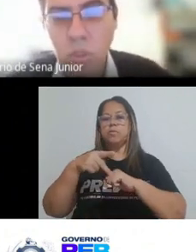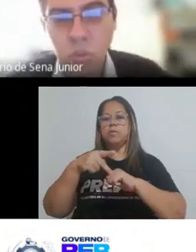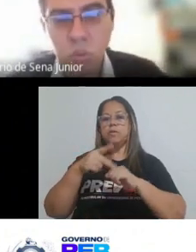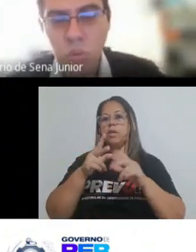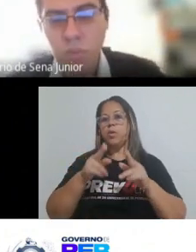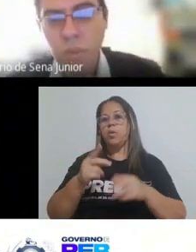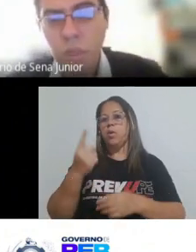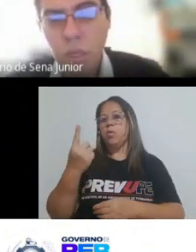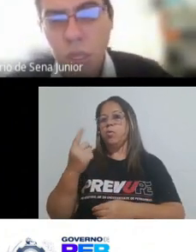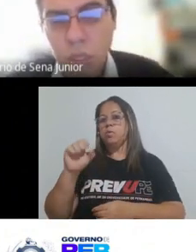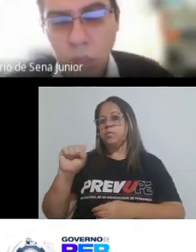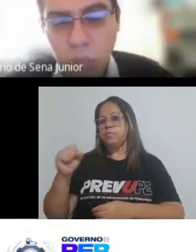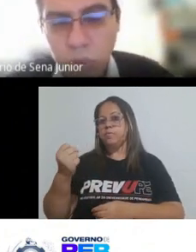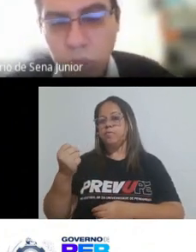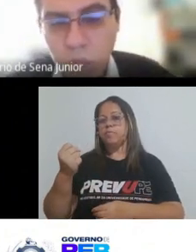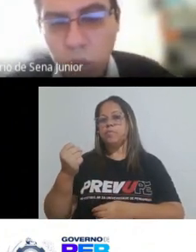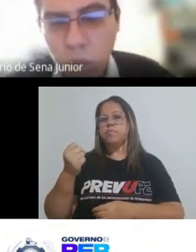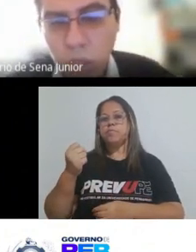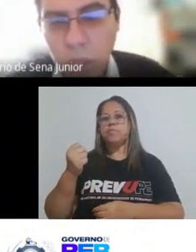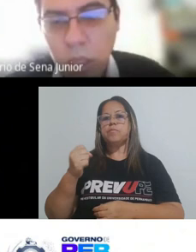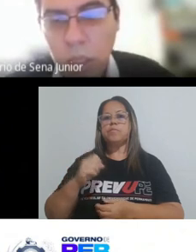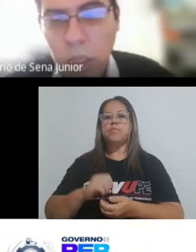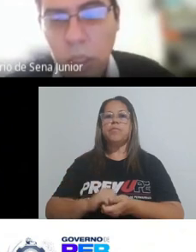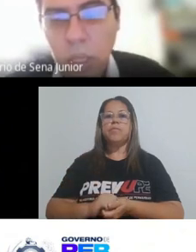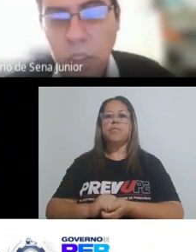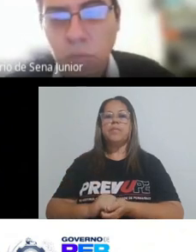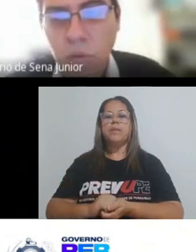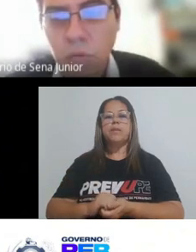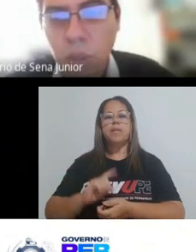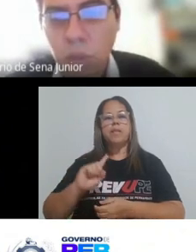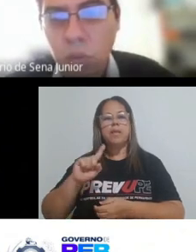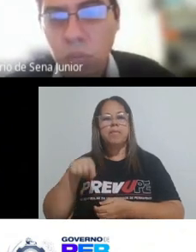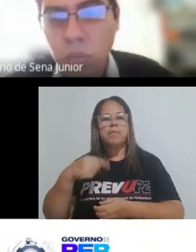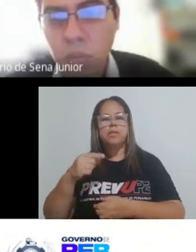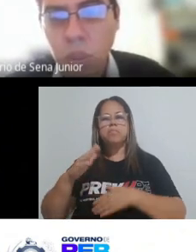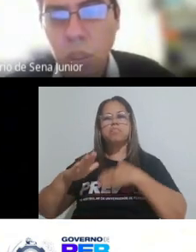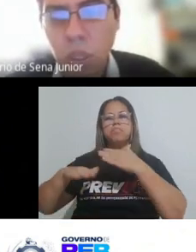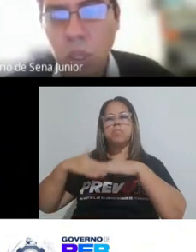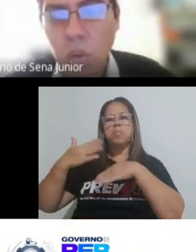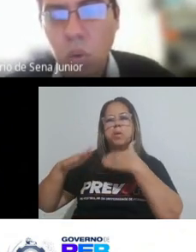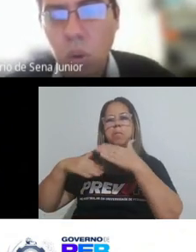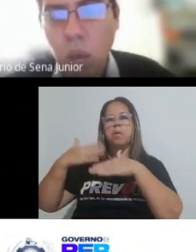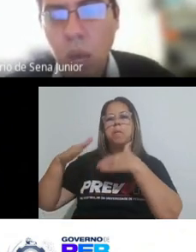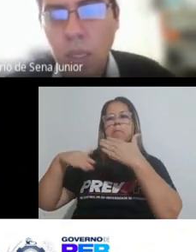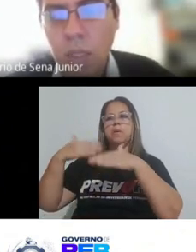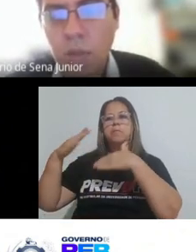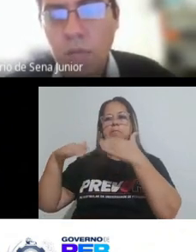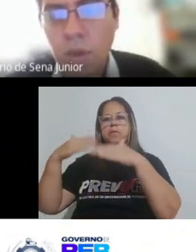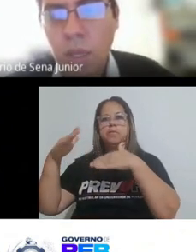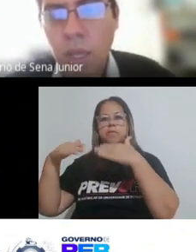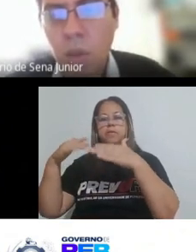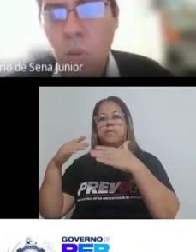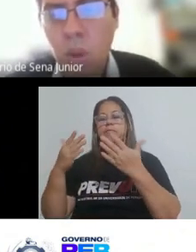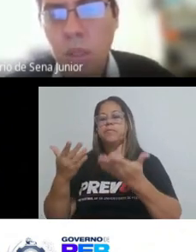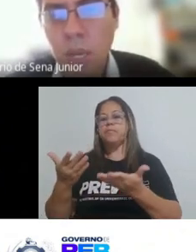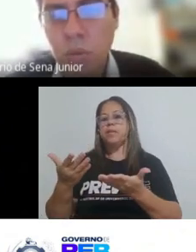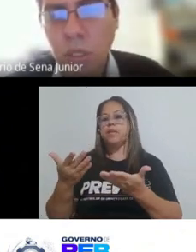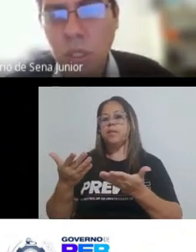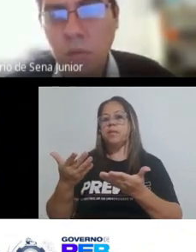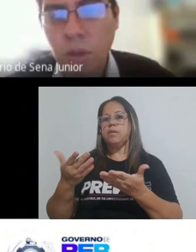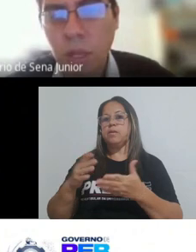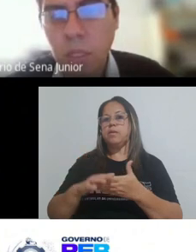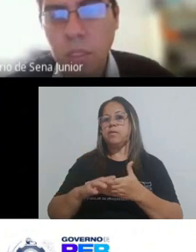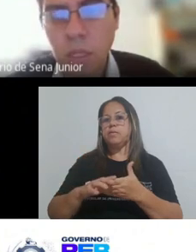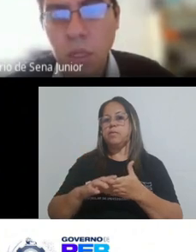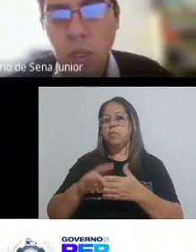a 1 segundo, depois de desenvolvendo, né, o quadrado